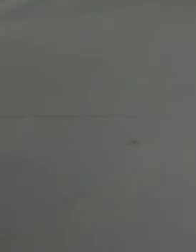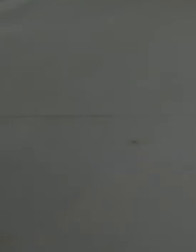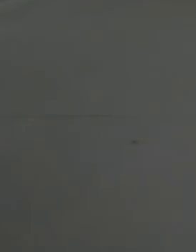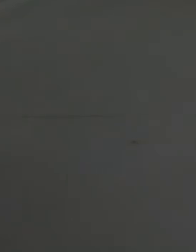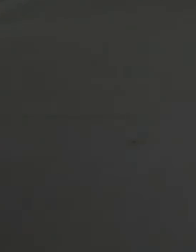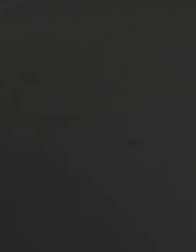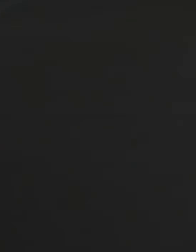aí